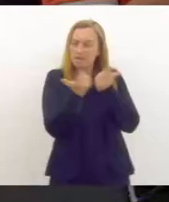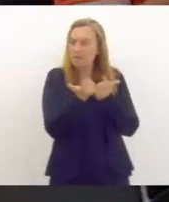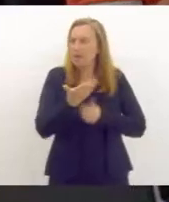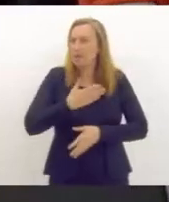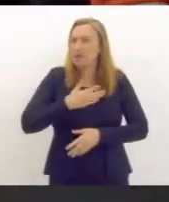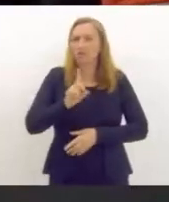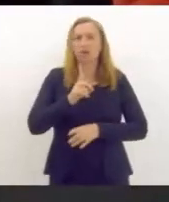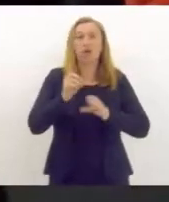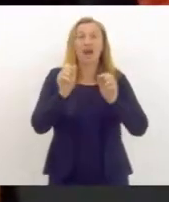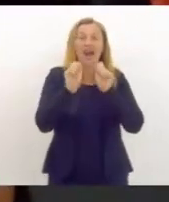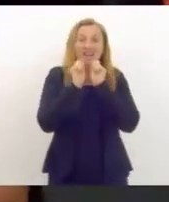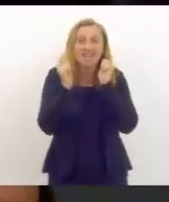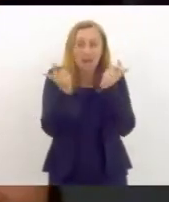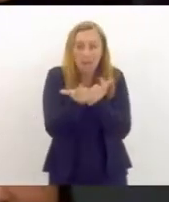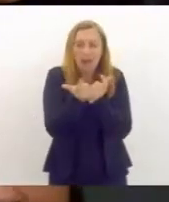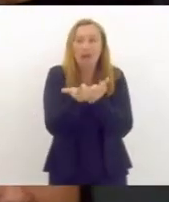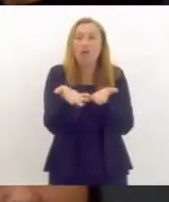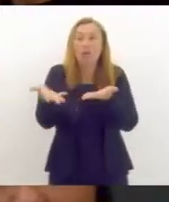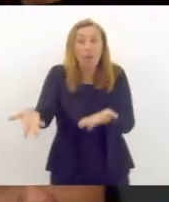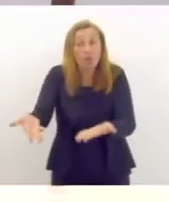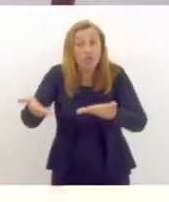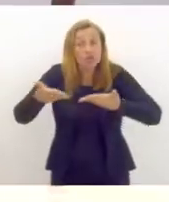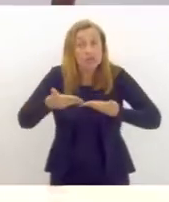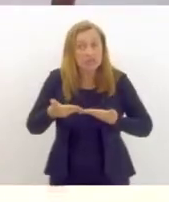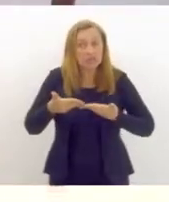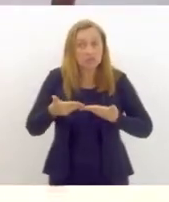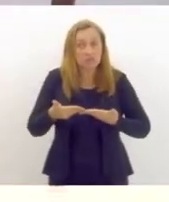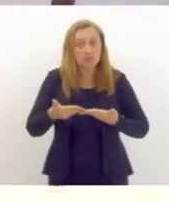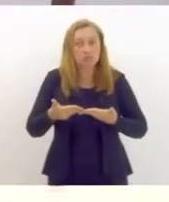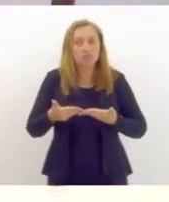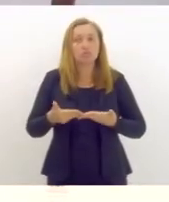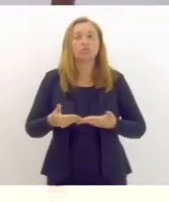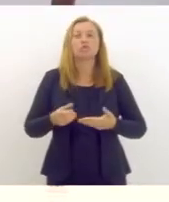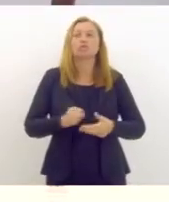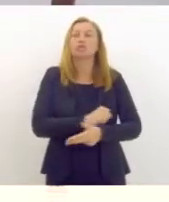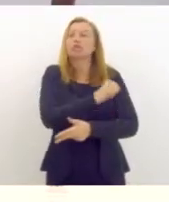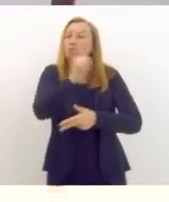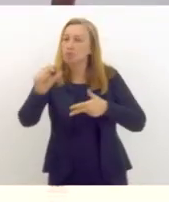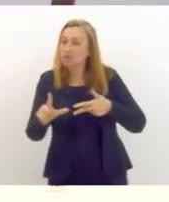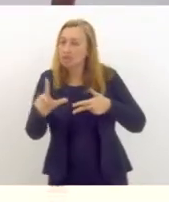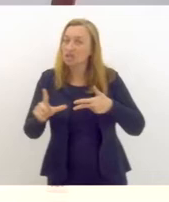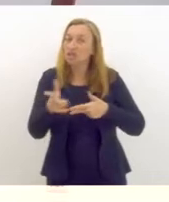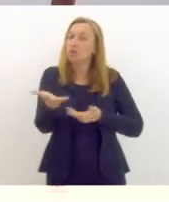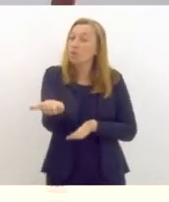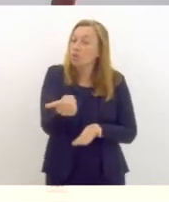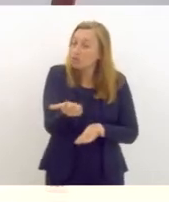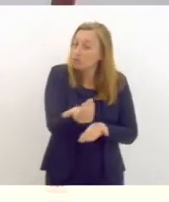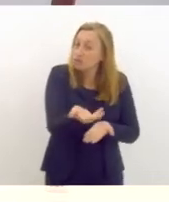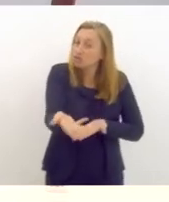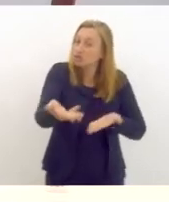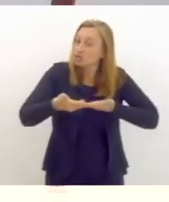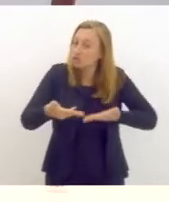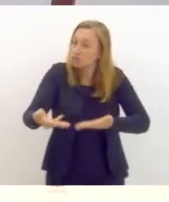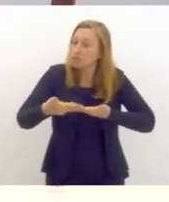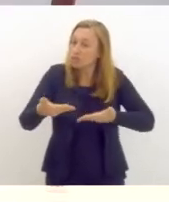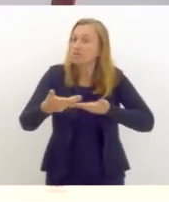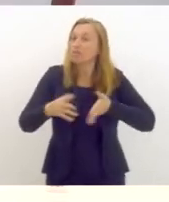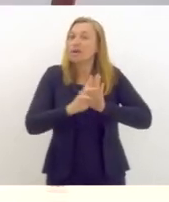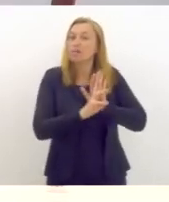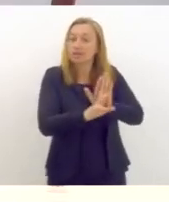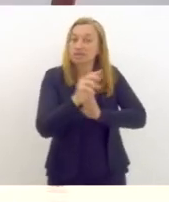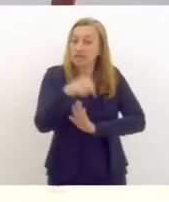meu Ofício convidando não Assembleia o poder legislativo chamando o corpo de bombeiros para se fazer está aqui